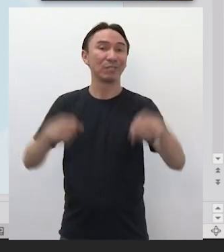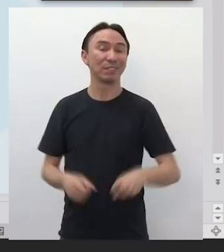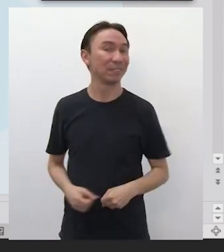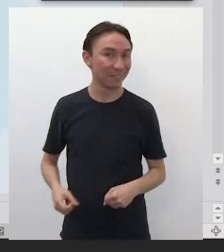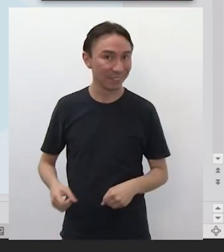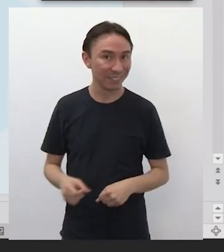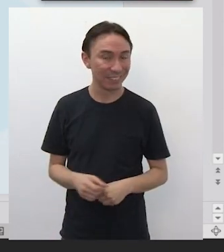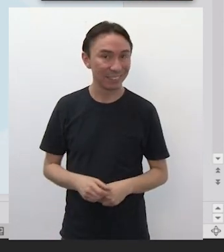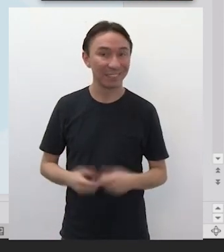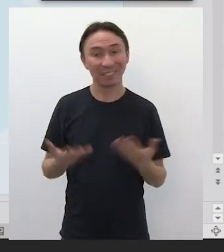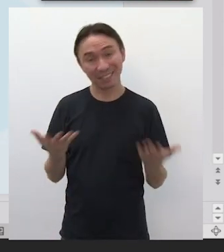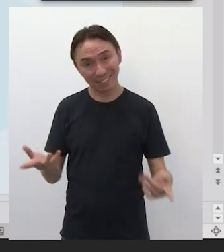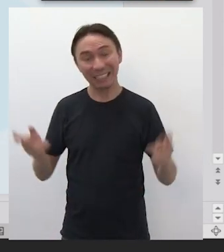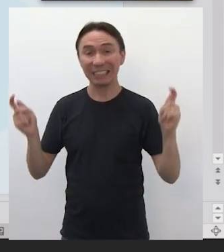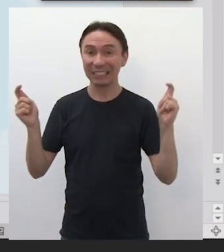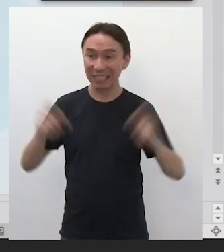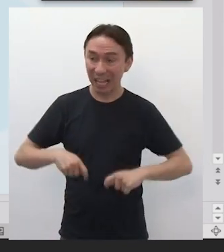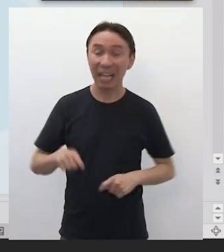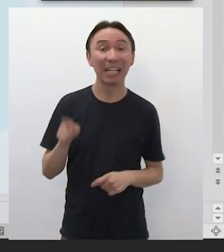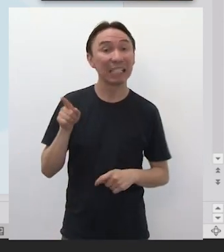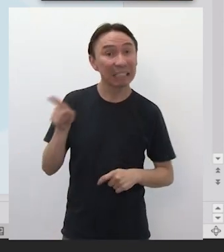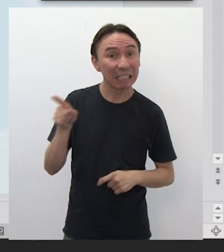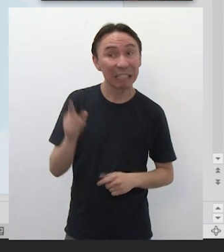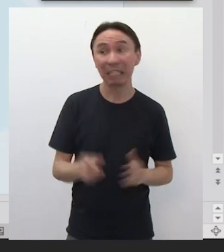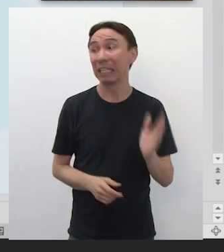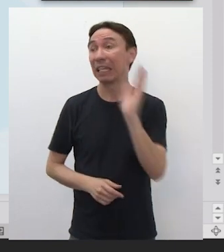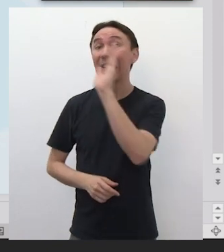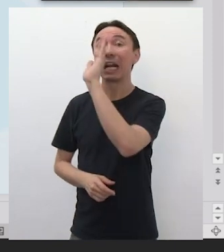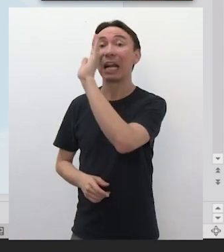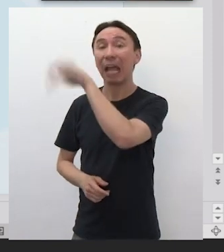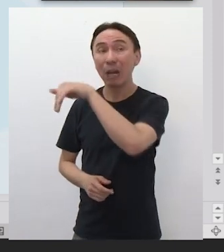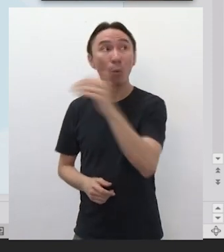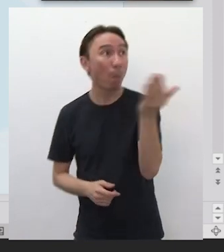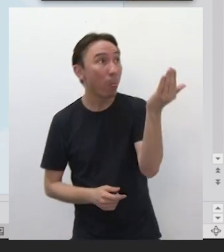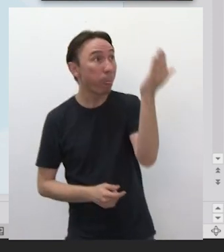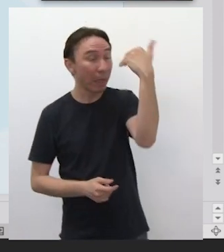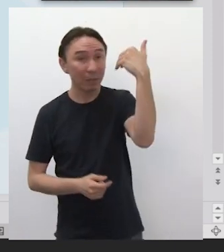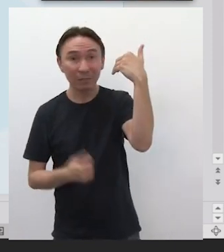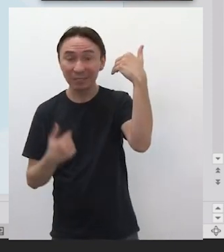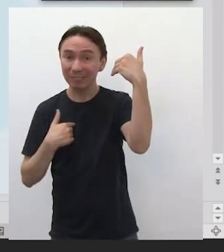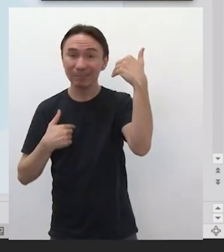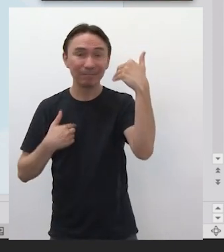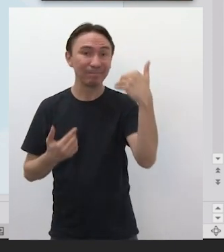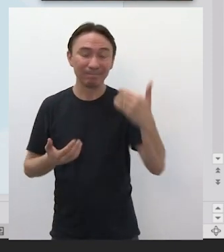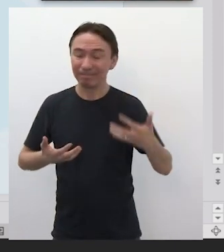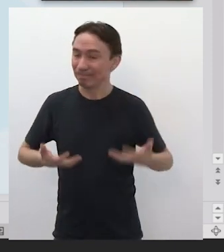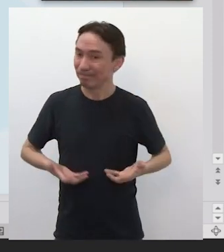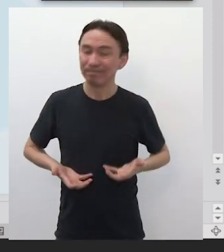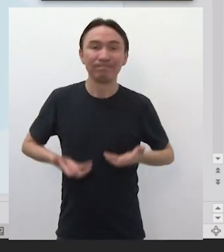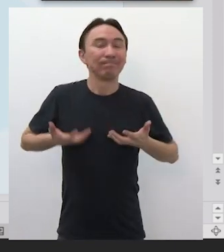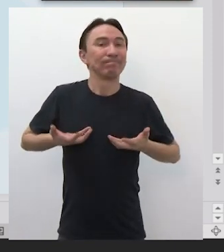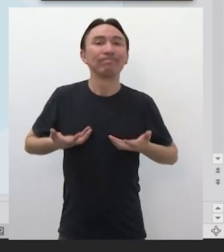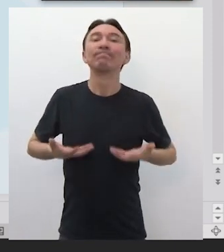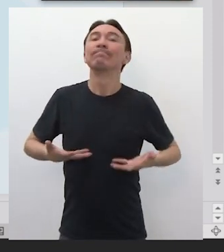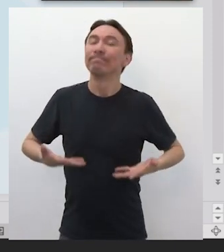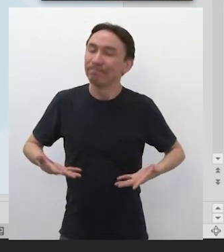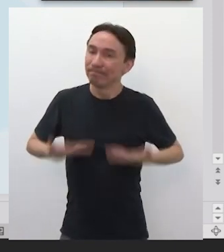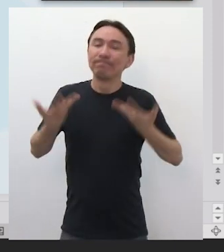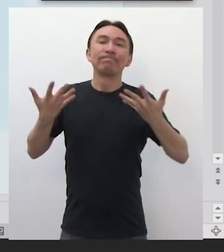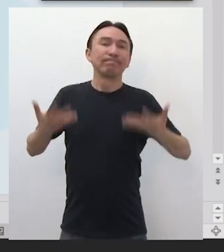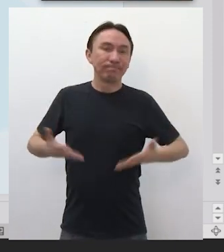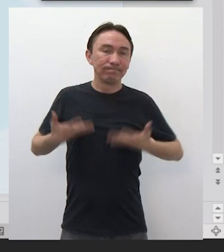acessar os mecanismos internos, né, da motivação intrínseca, para poder dar potência na ação do